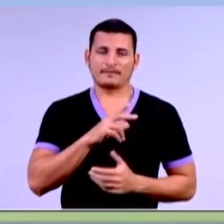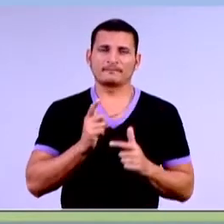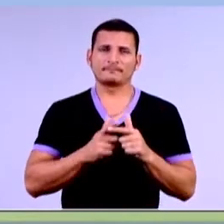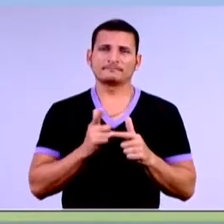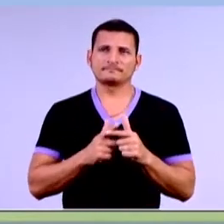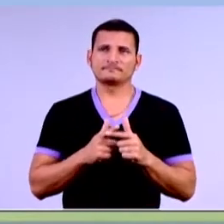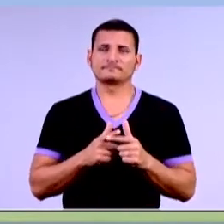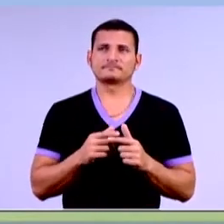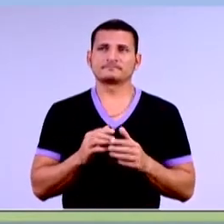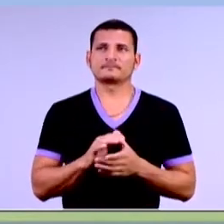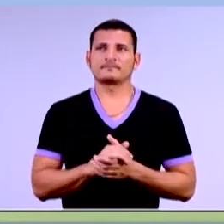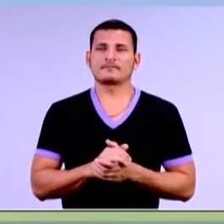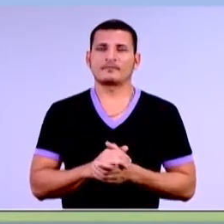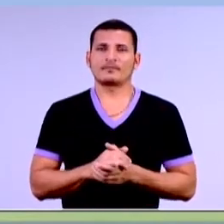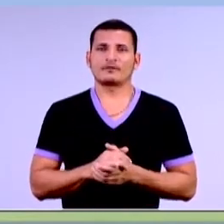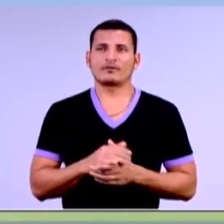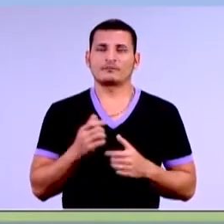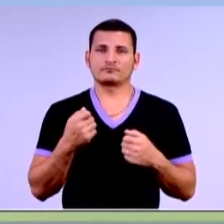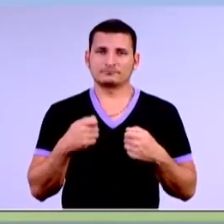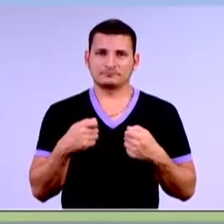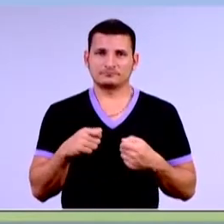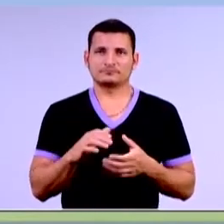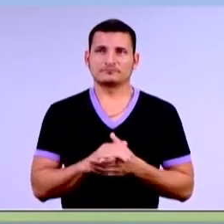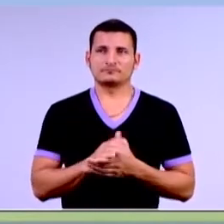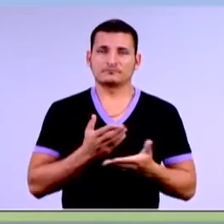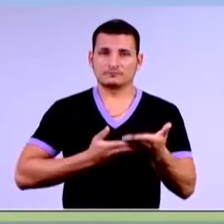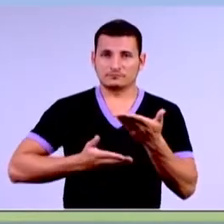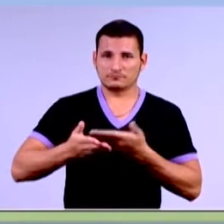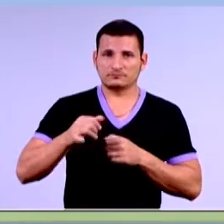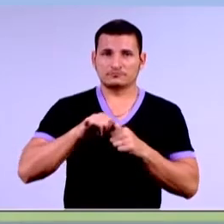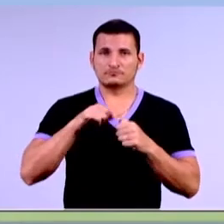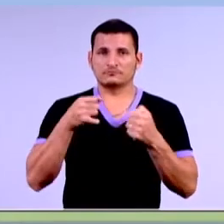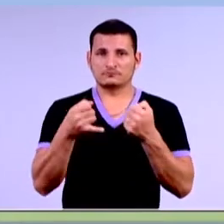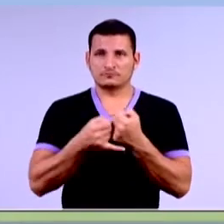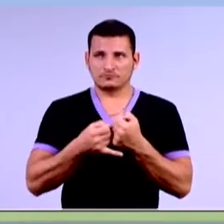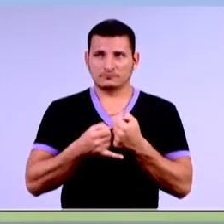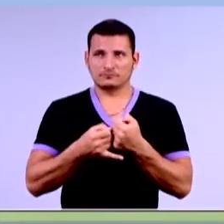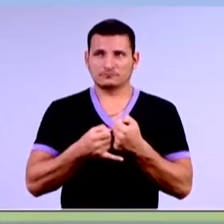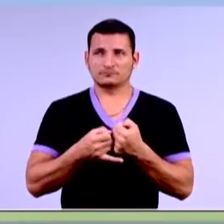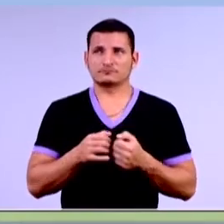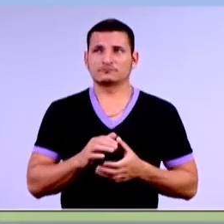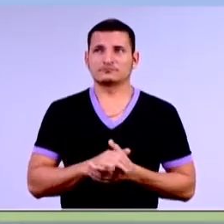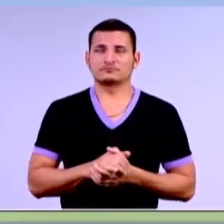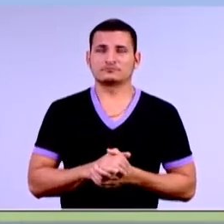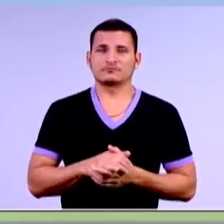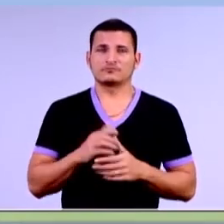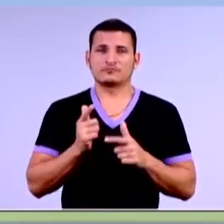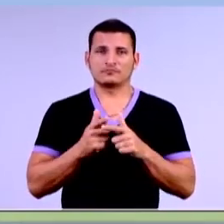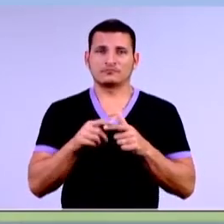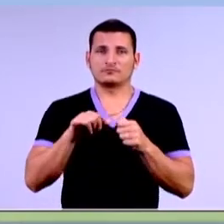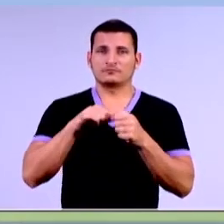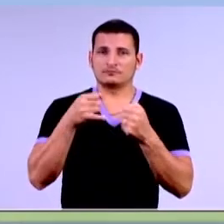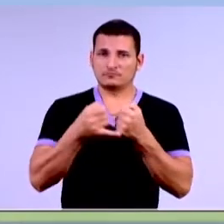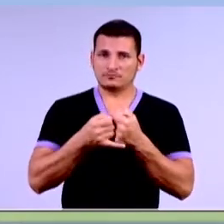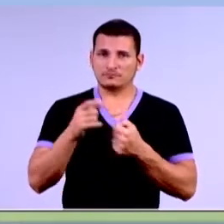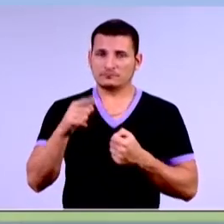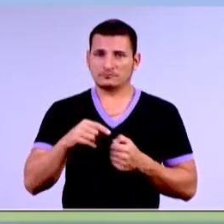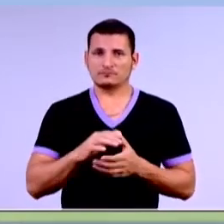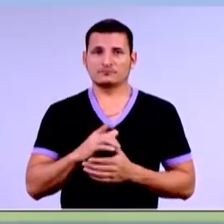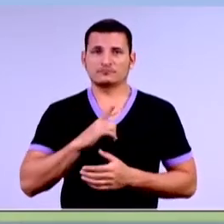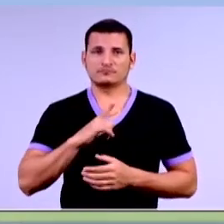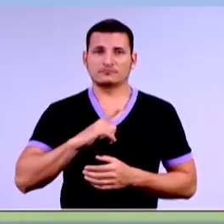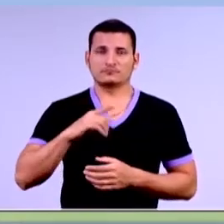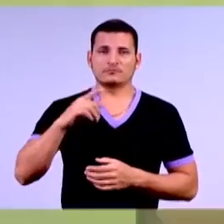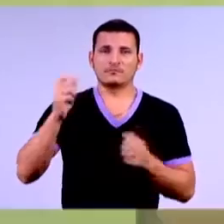porque a gente tem que correr relacionar com o adjetivo possessivo porque um adjetivo é aquele que dá posse ao